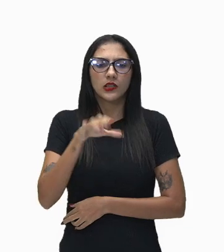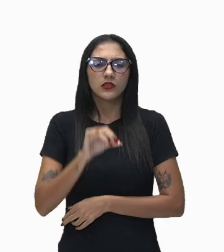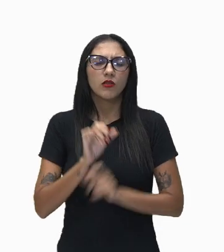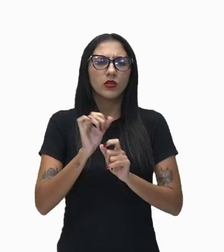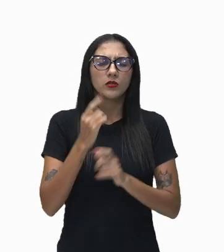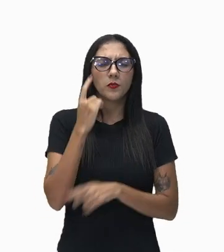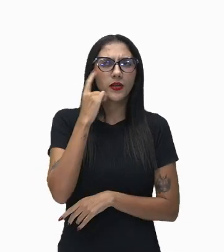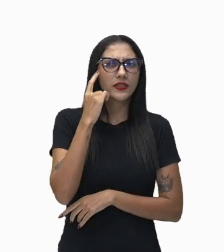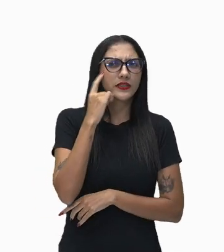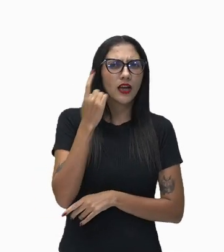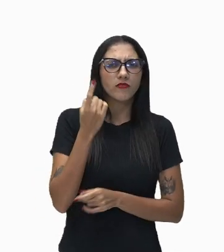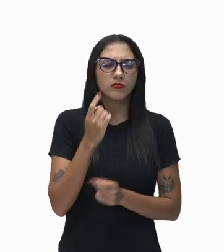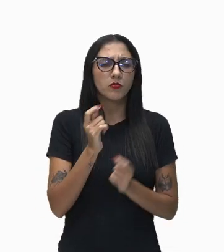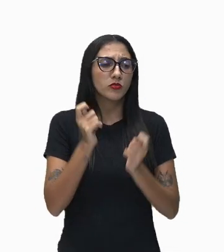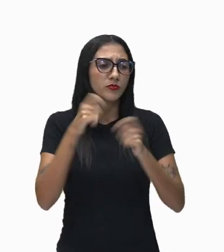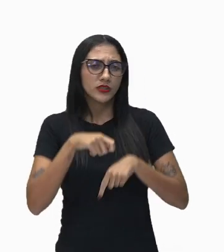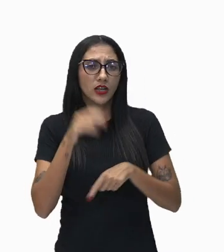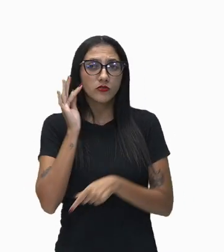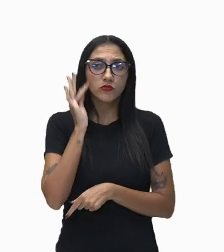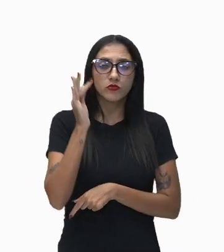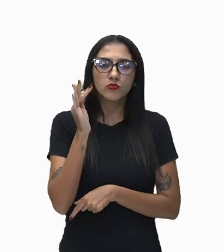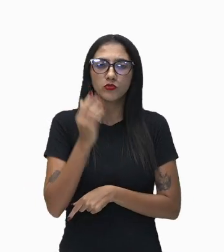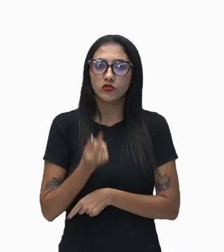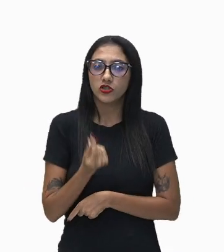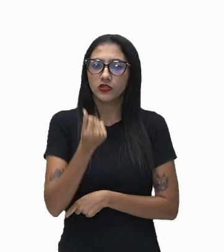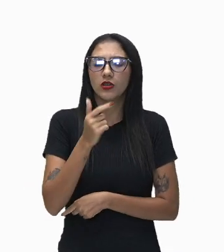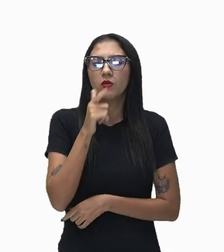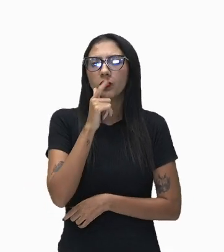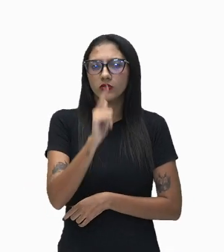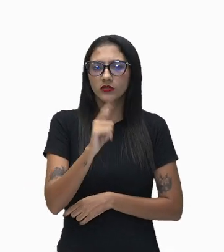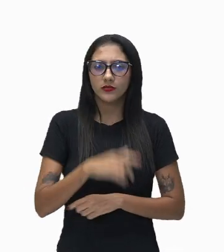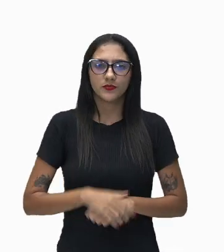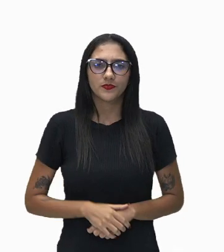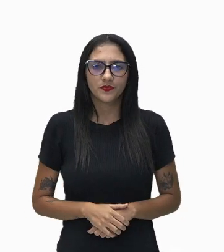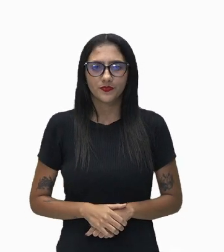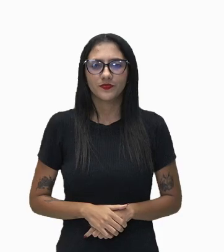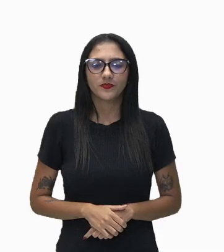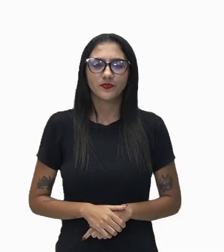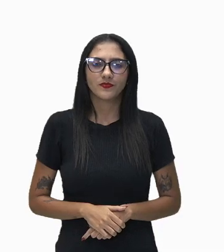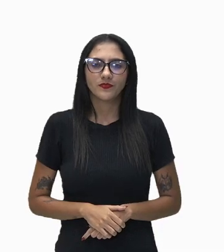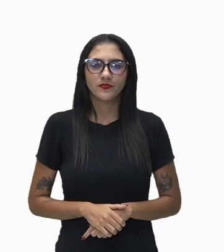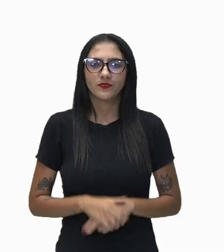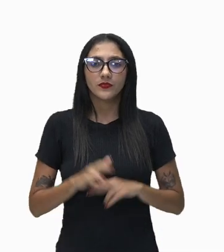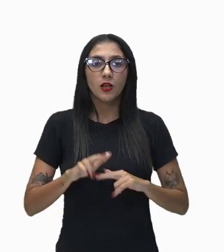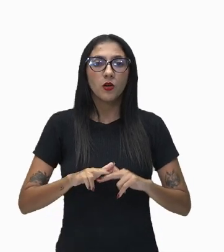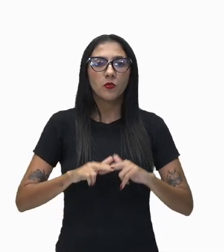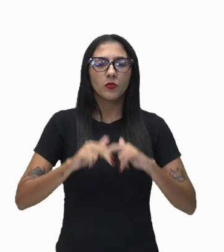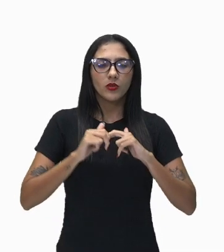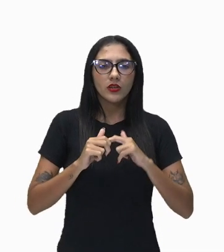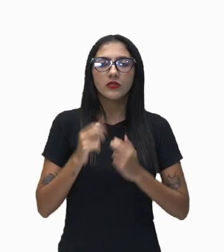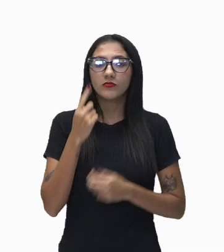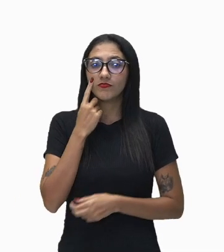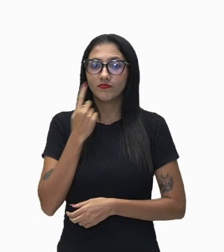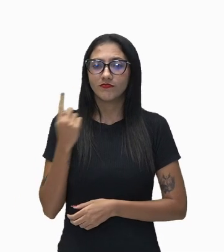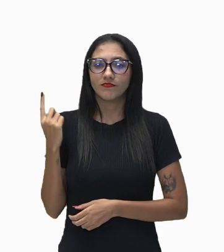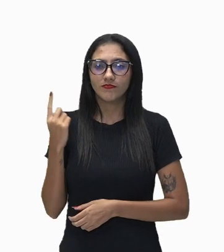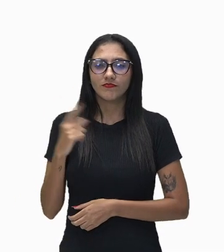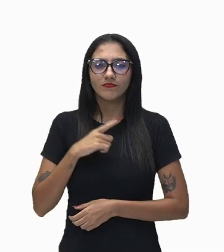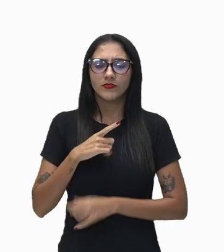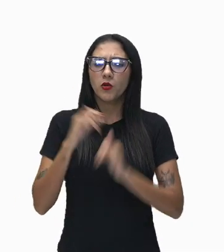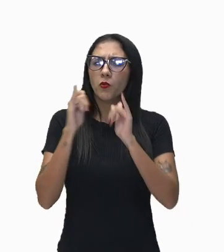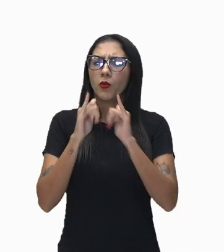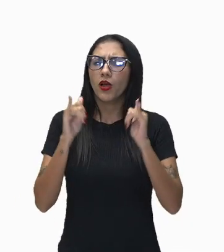que podia acontecer e ter lucro com aquelas questões. Ok? Então, por isso, nosso CME News aí tem uma manchete para trazer